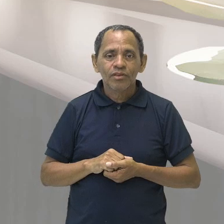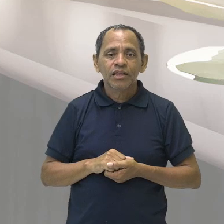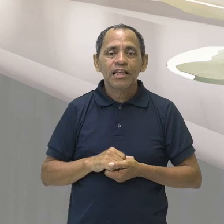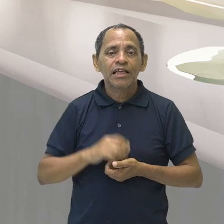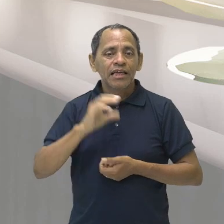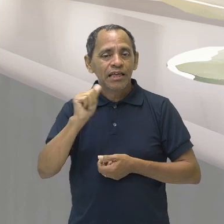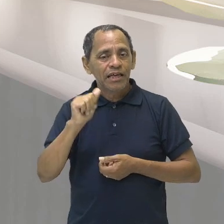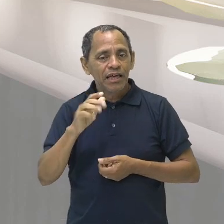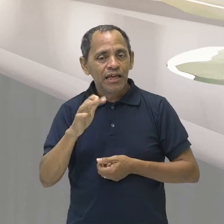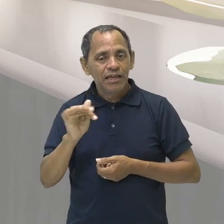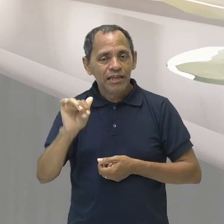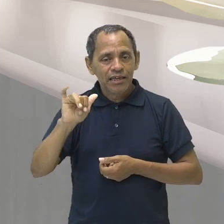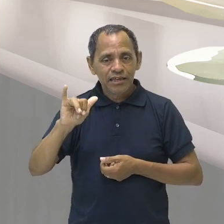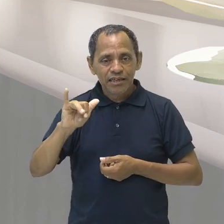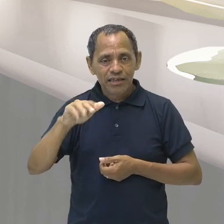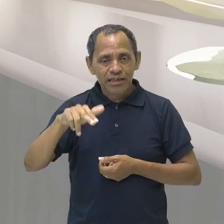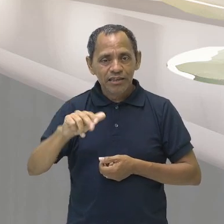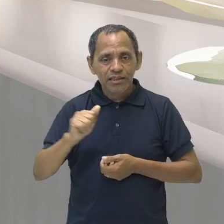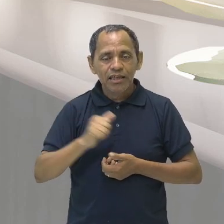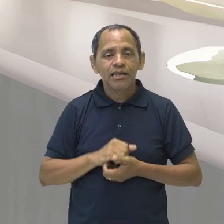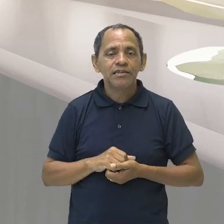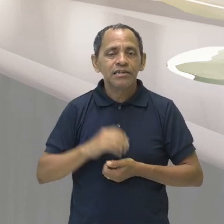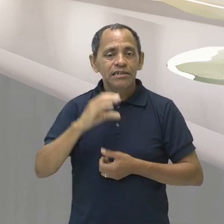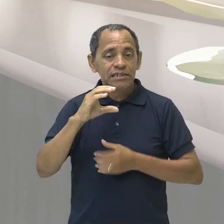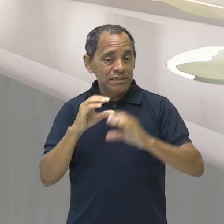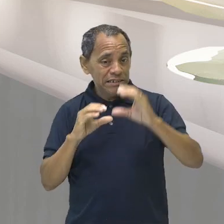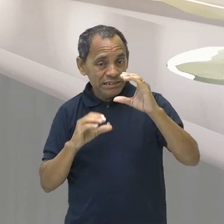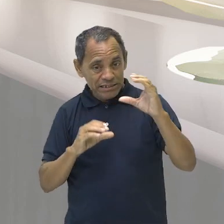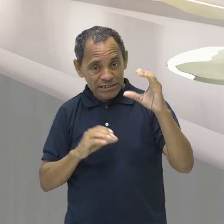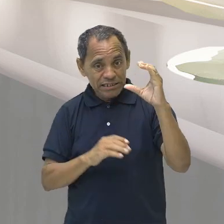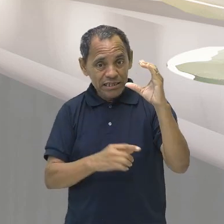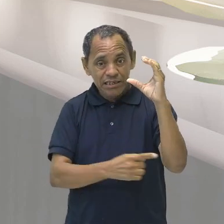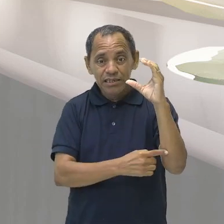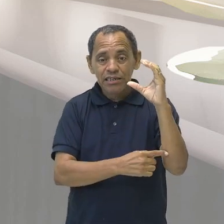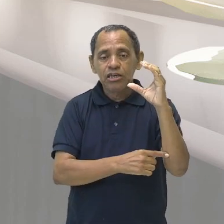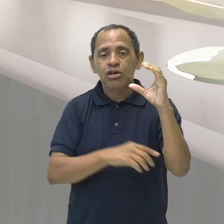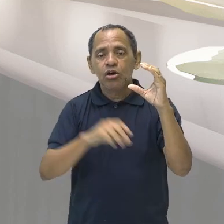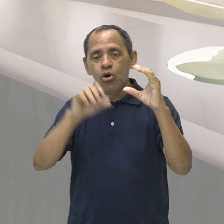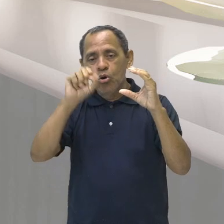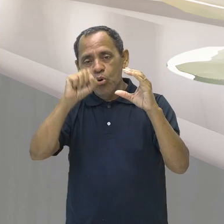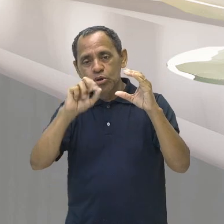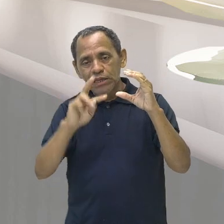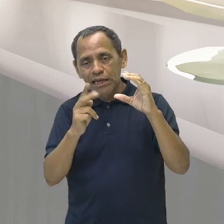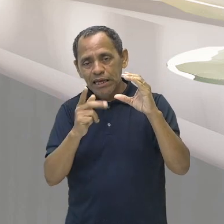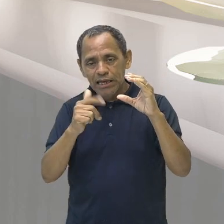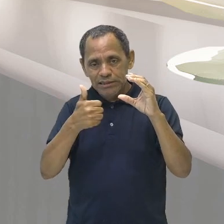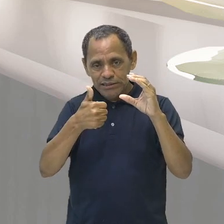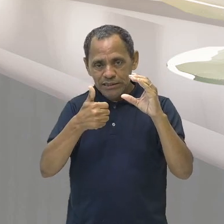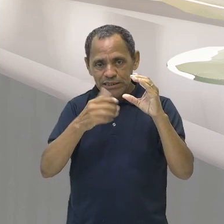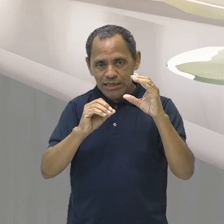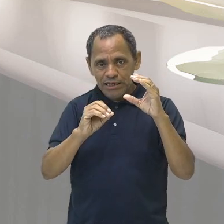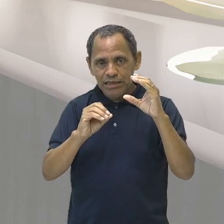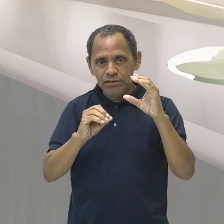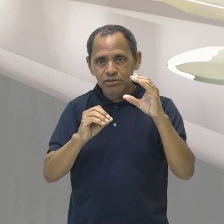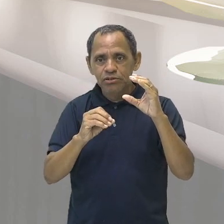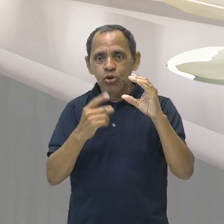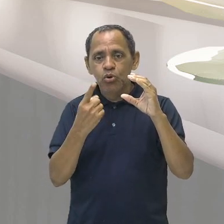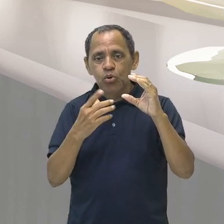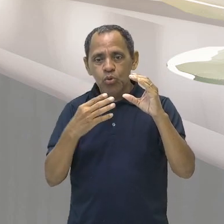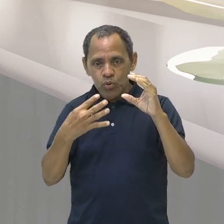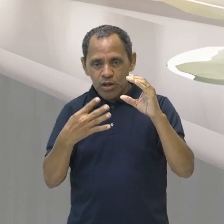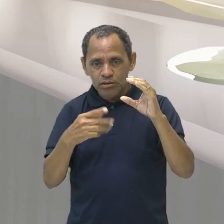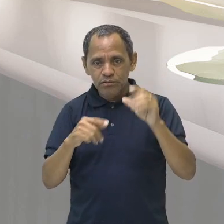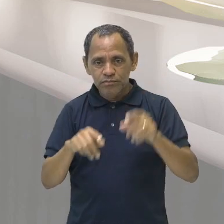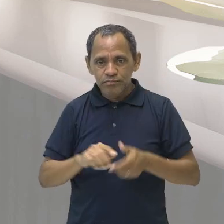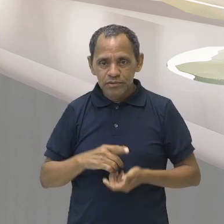aí. C8, H10O2, N4, tá? Então, essa estrutura que tem vários